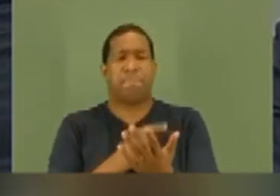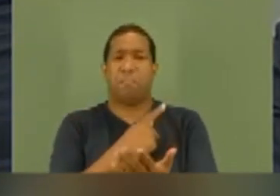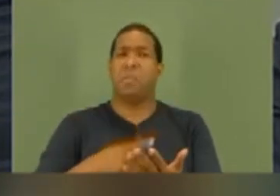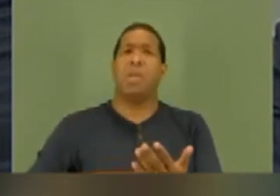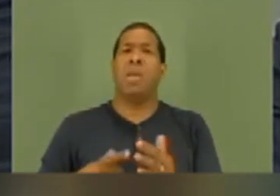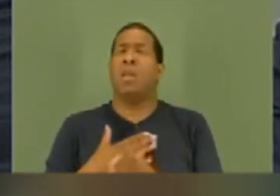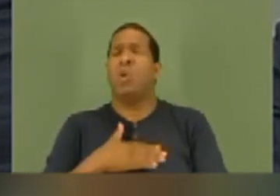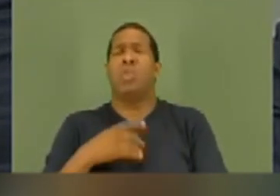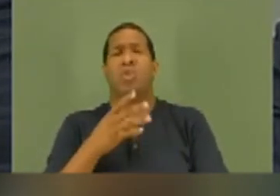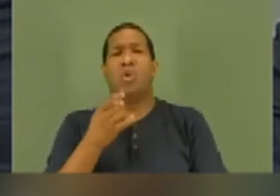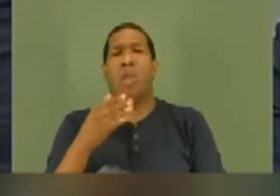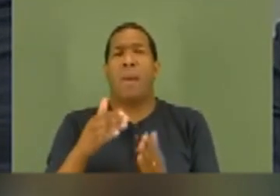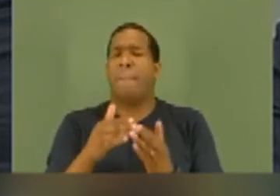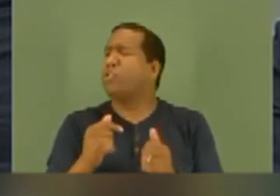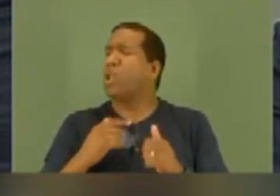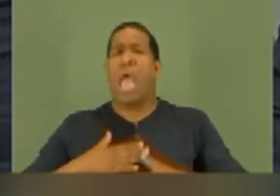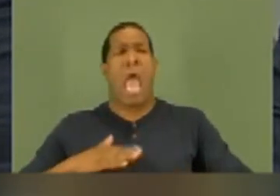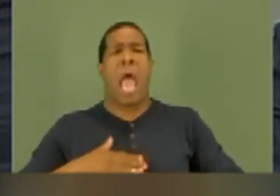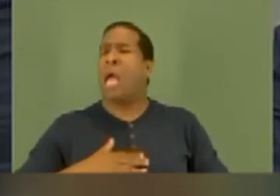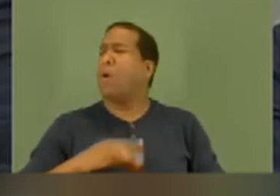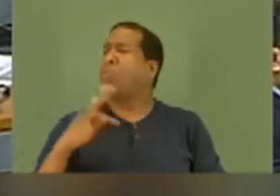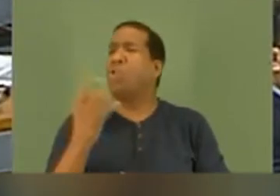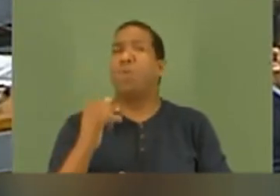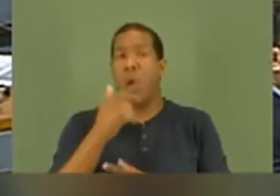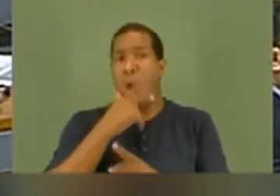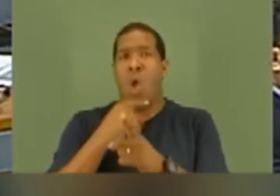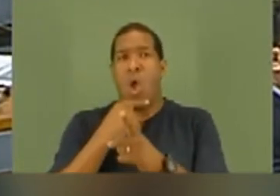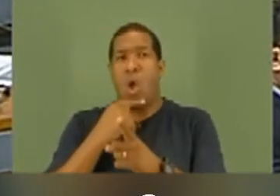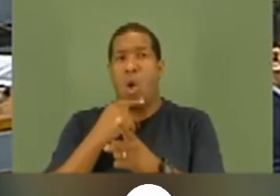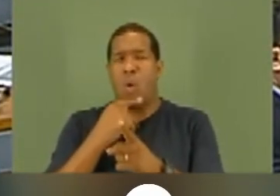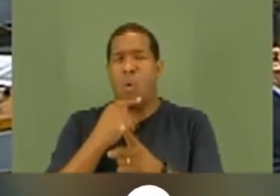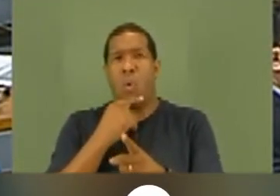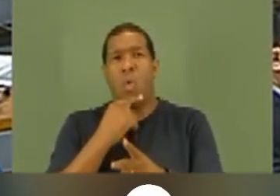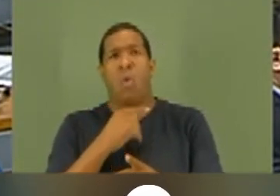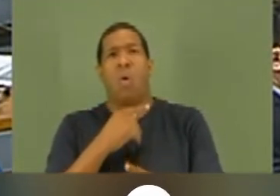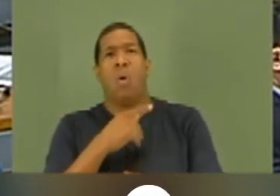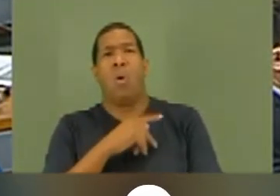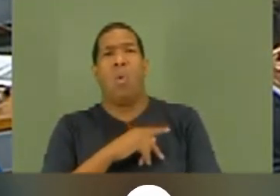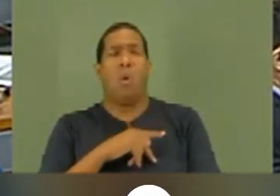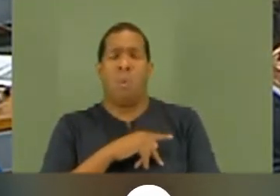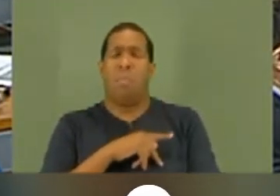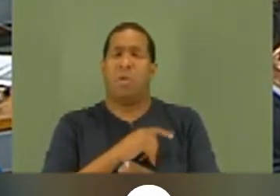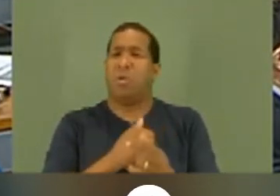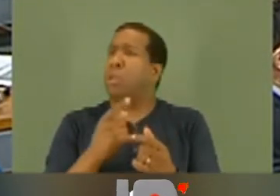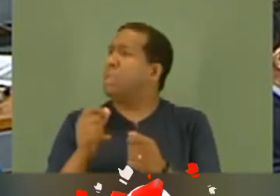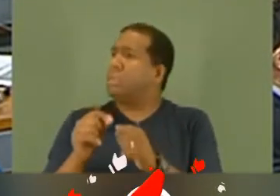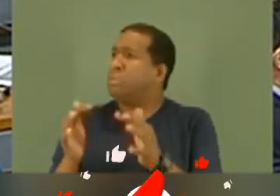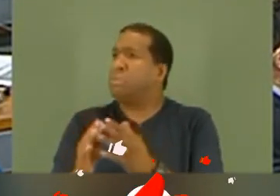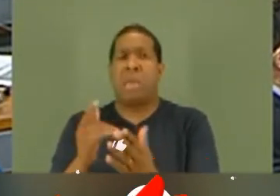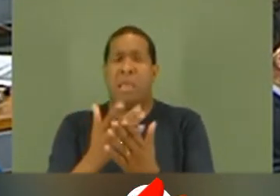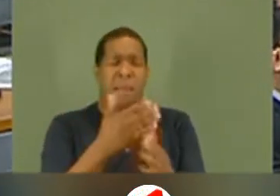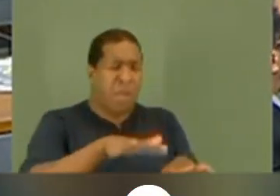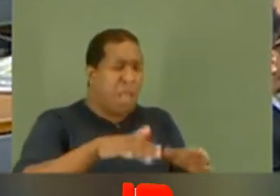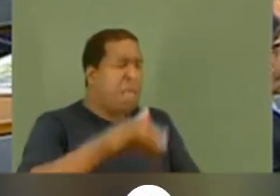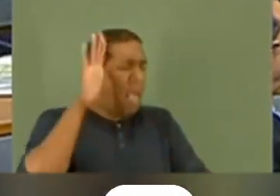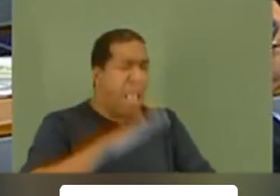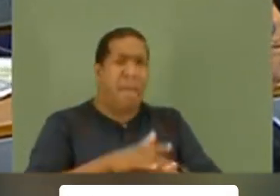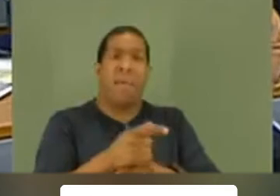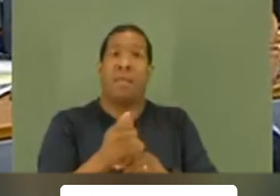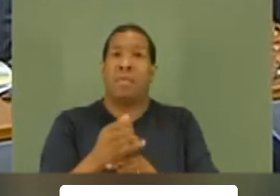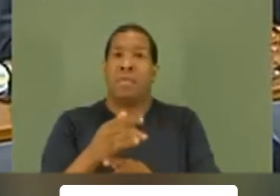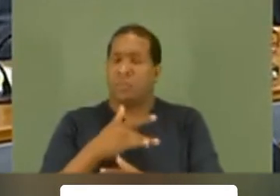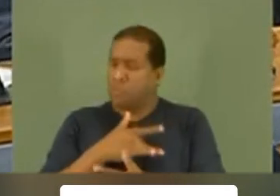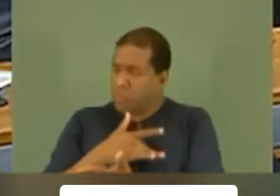só de mais uma vez pedir calma e tranquilidade aqui ao pastor Marcos Feliciano, que simplesmente bateu aqui na mesa. Minha solidariedade aqui à